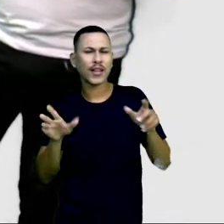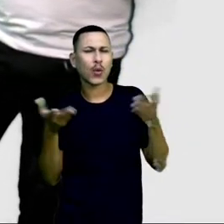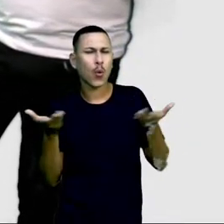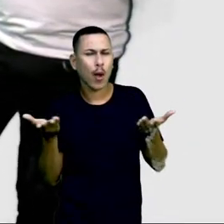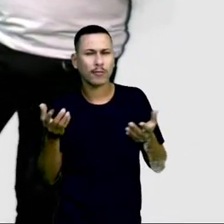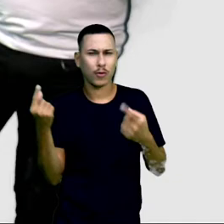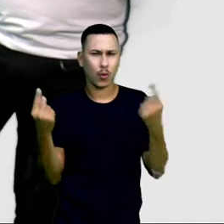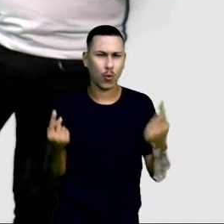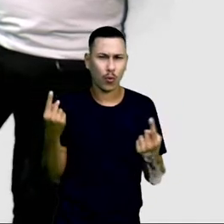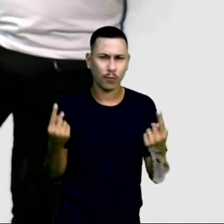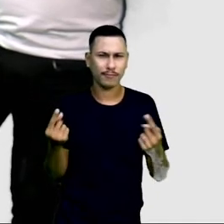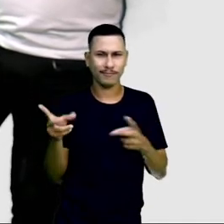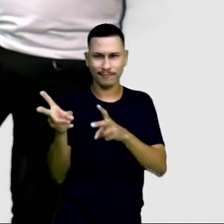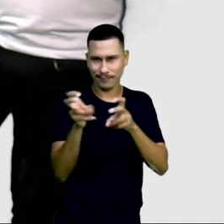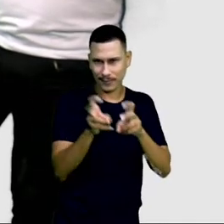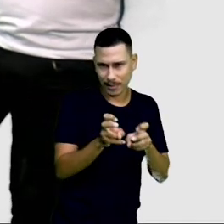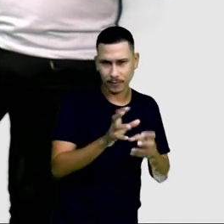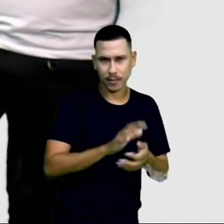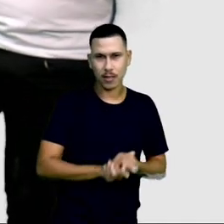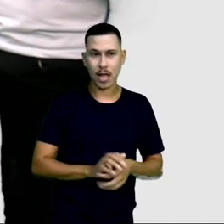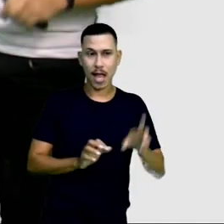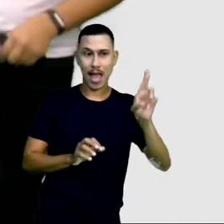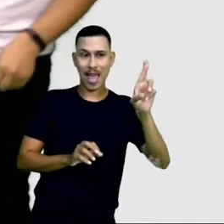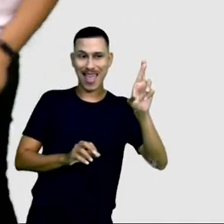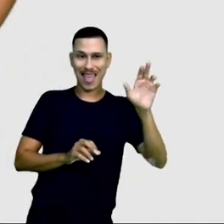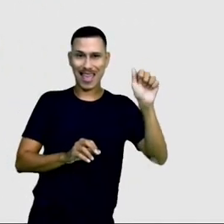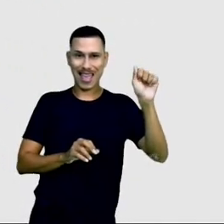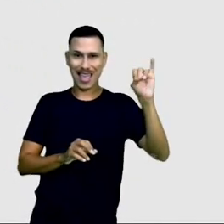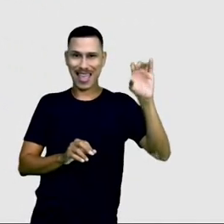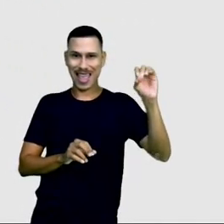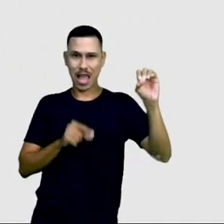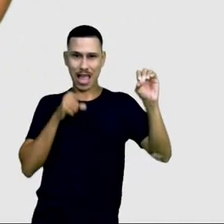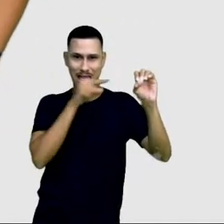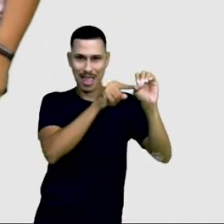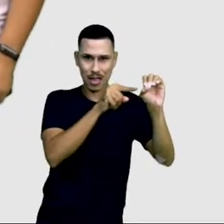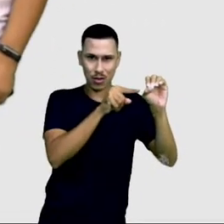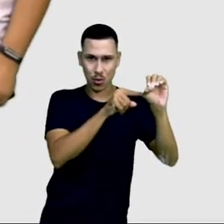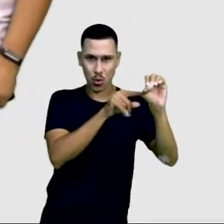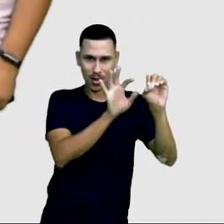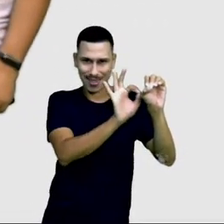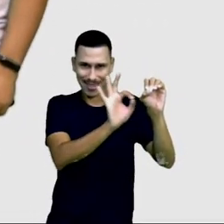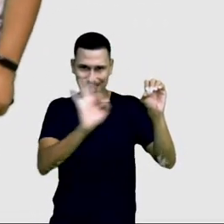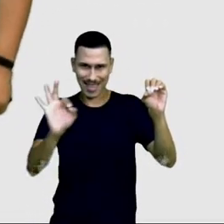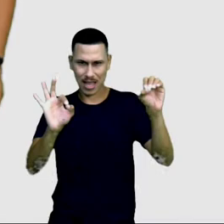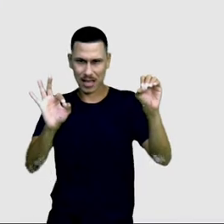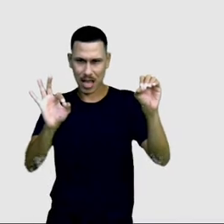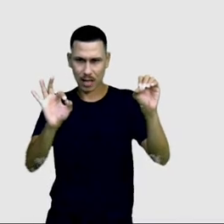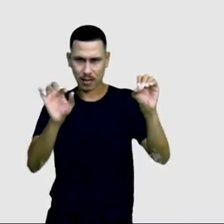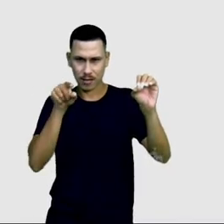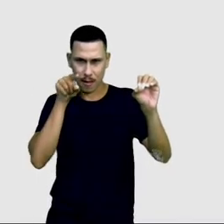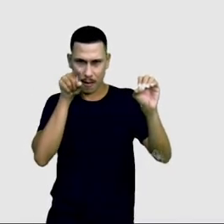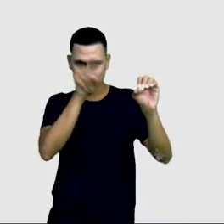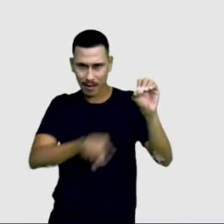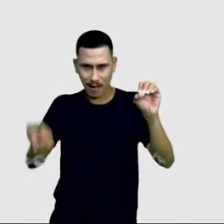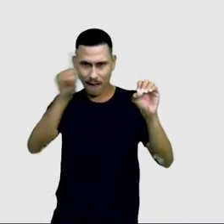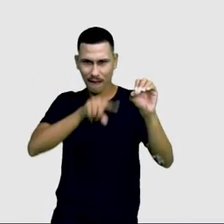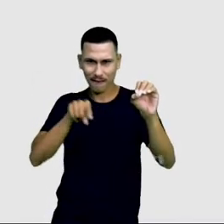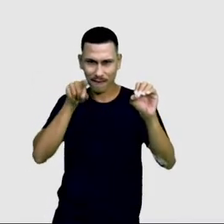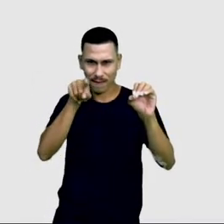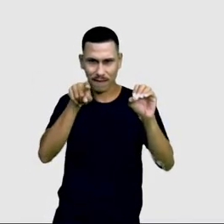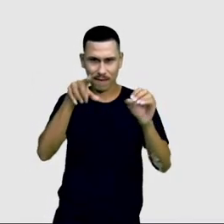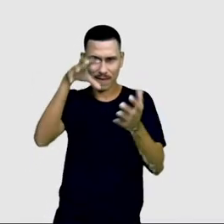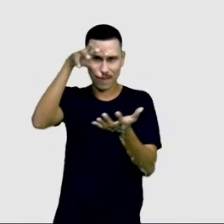aqui? Percebam, o raio é a distância que vai daqui do centro até,